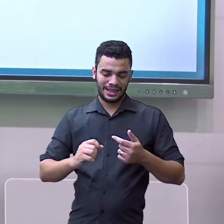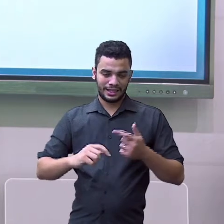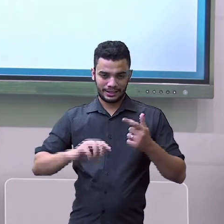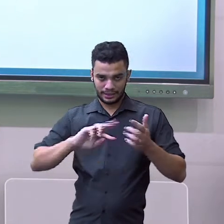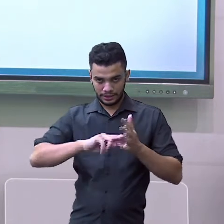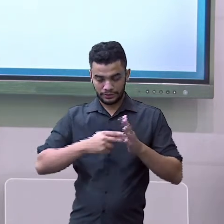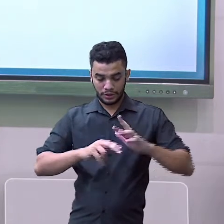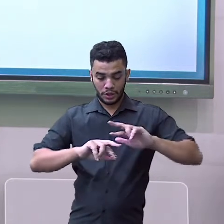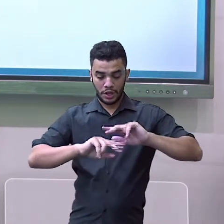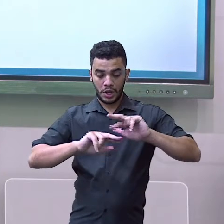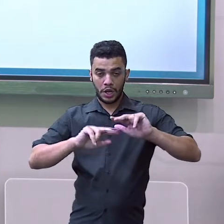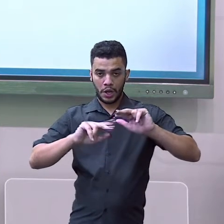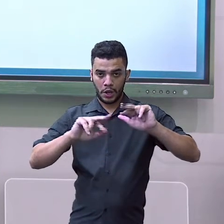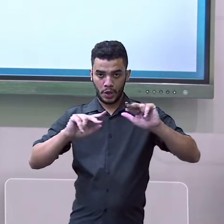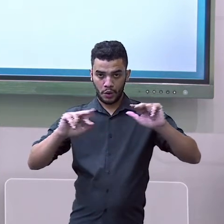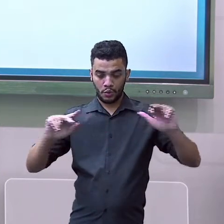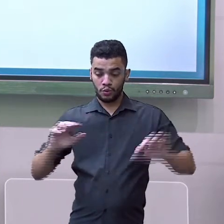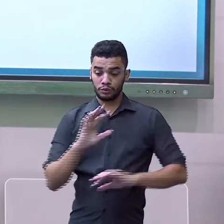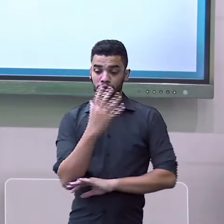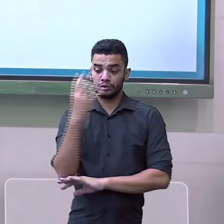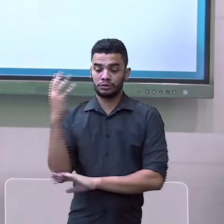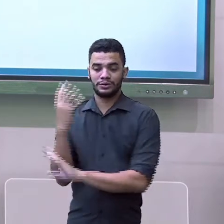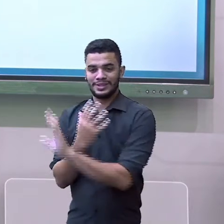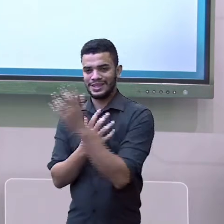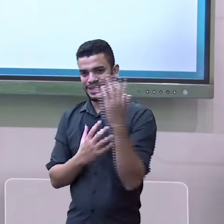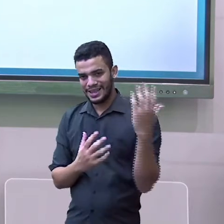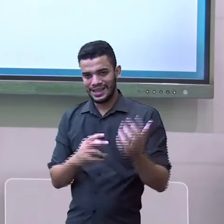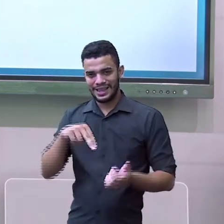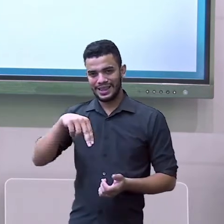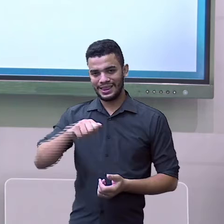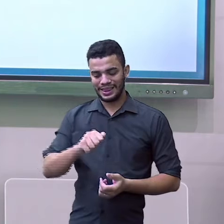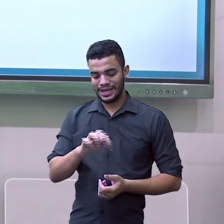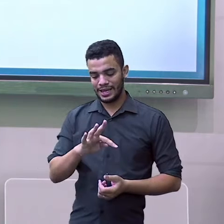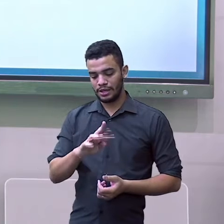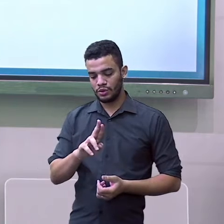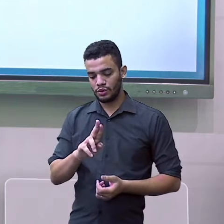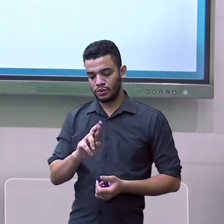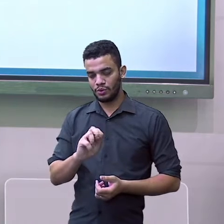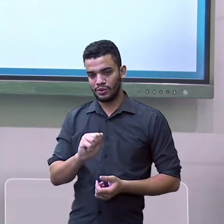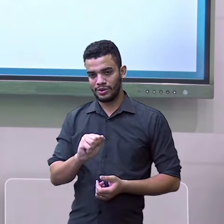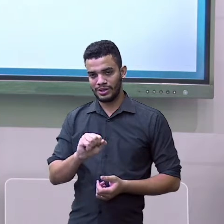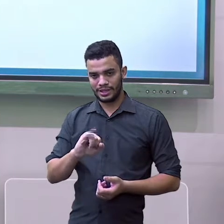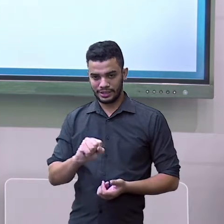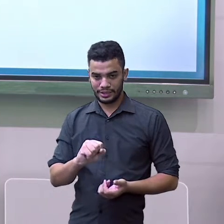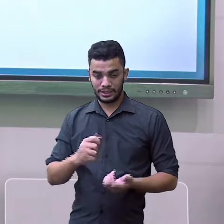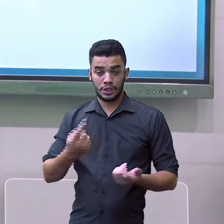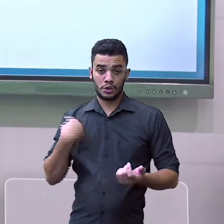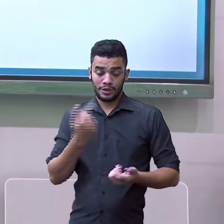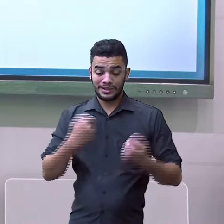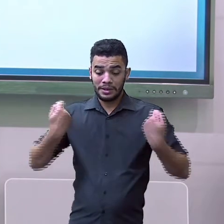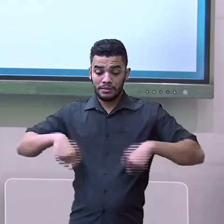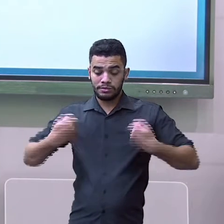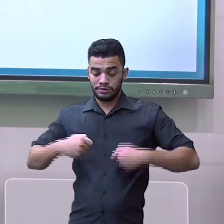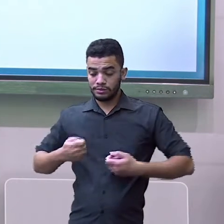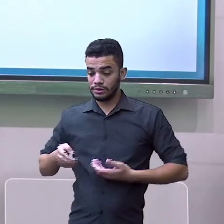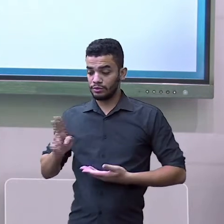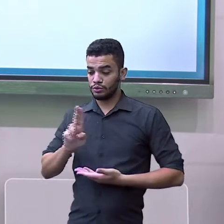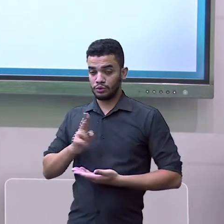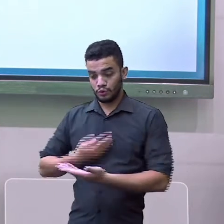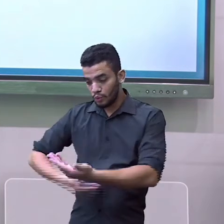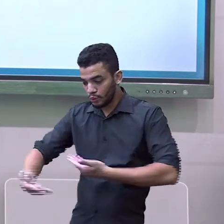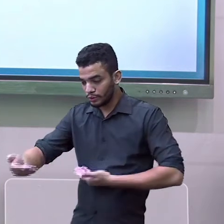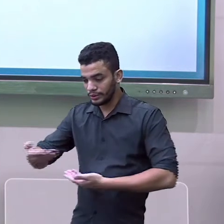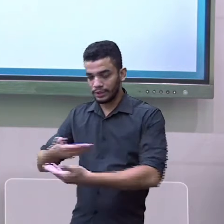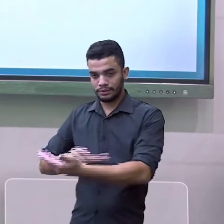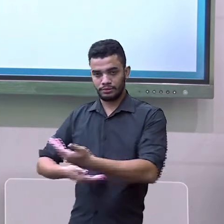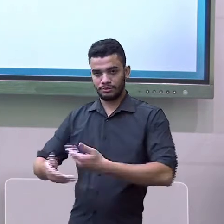de todas as nossas necessidades. Portanto, é necessário que se